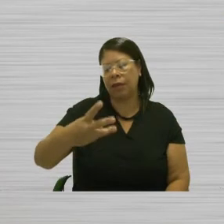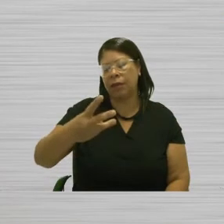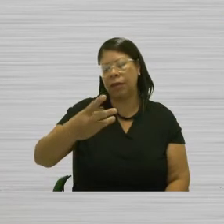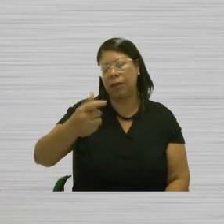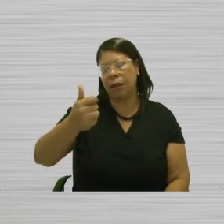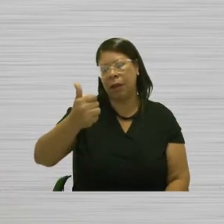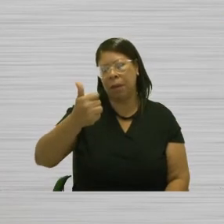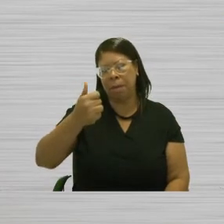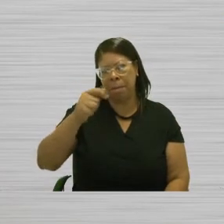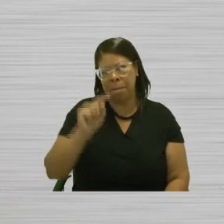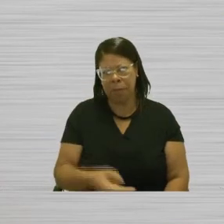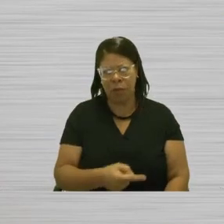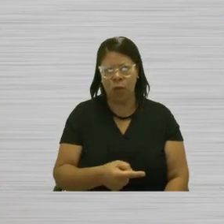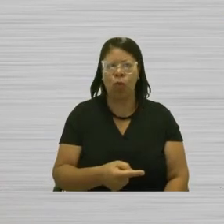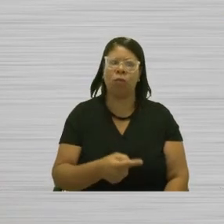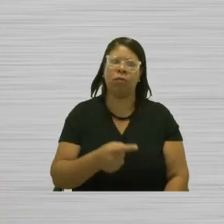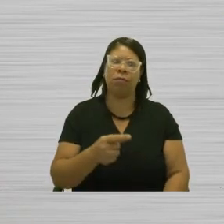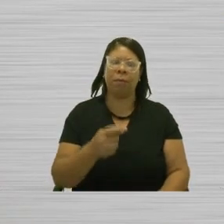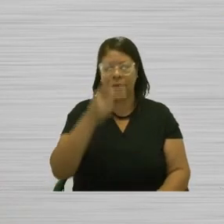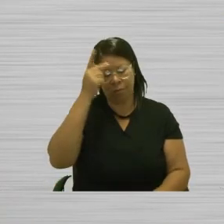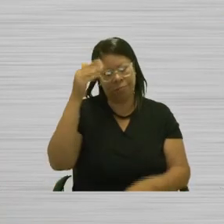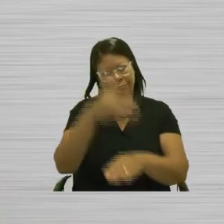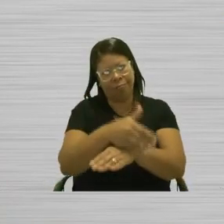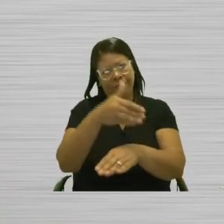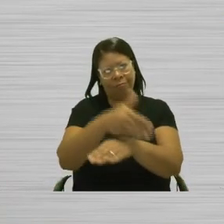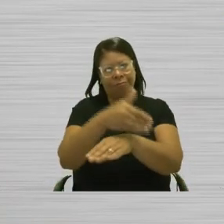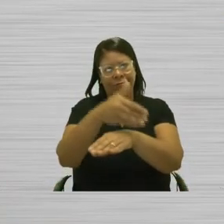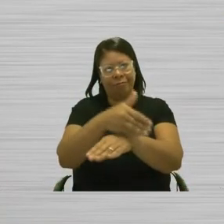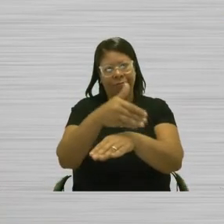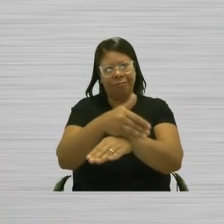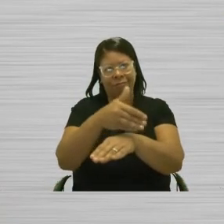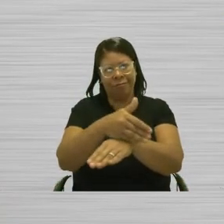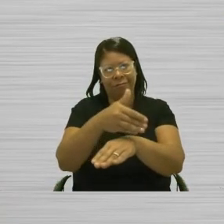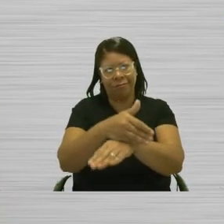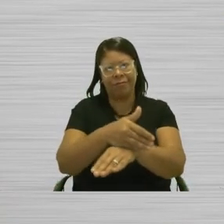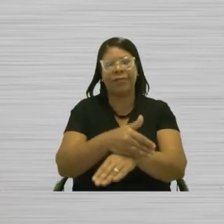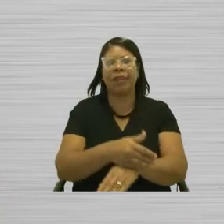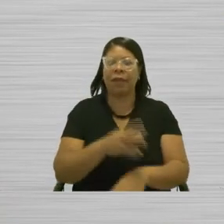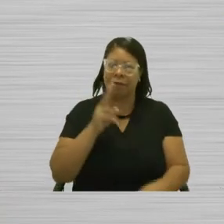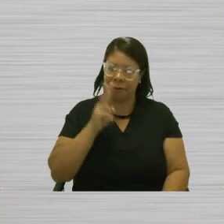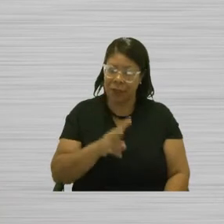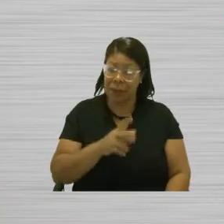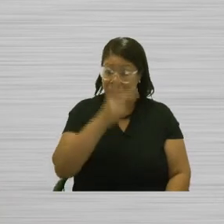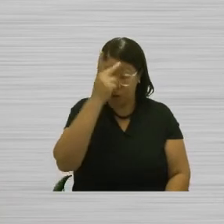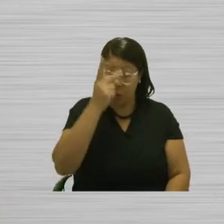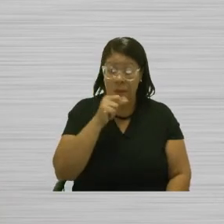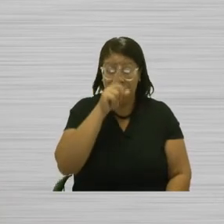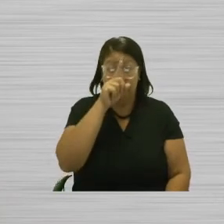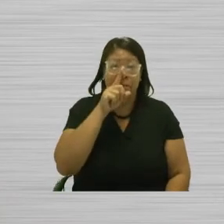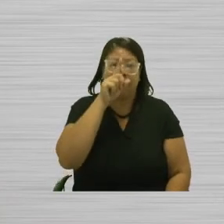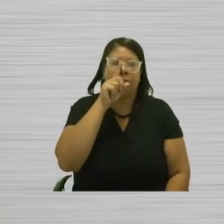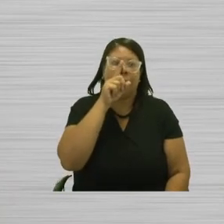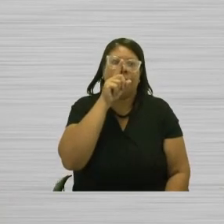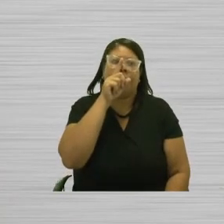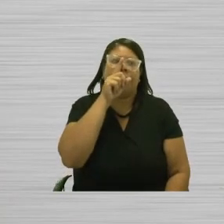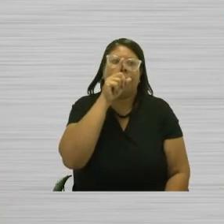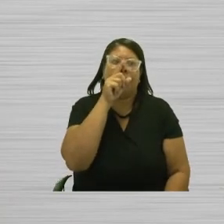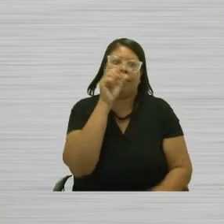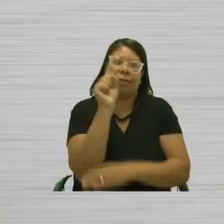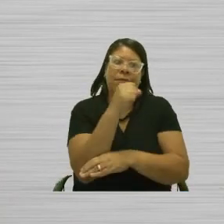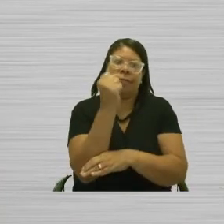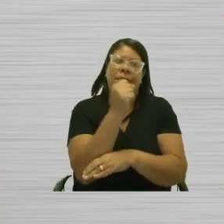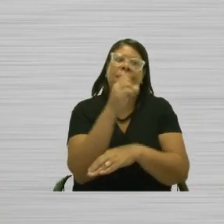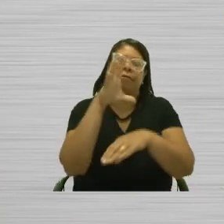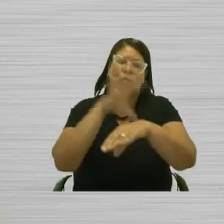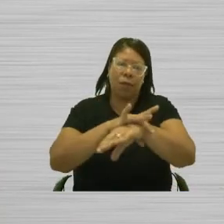13.154 atendimentos. E se você pode perceber na classificação de risco, ela permanece muito parecido, inclusive até com